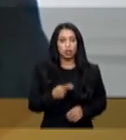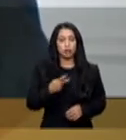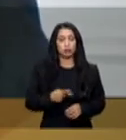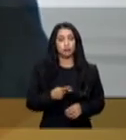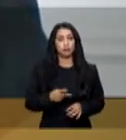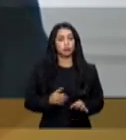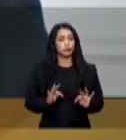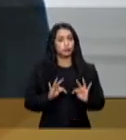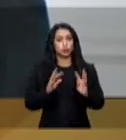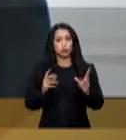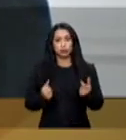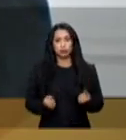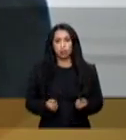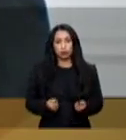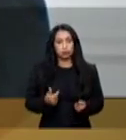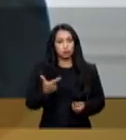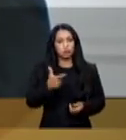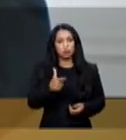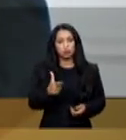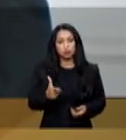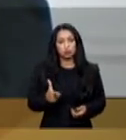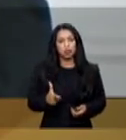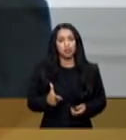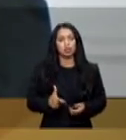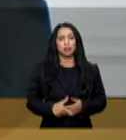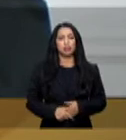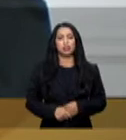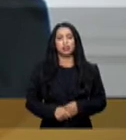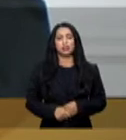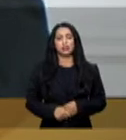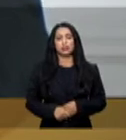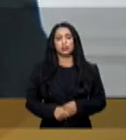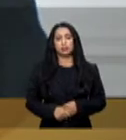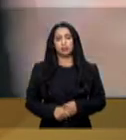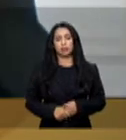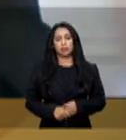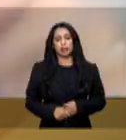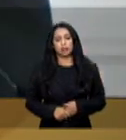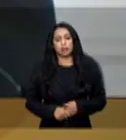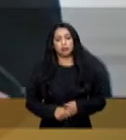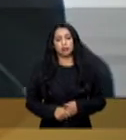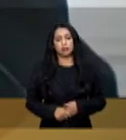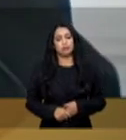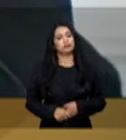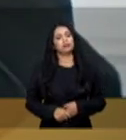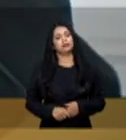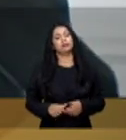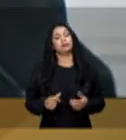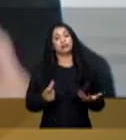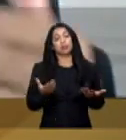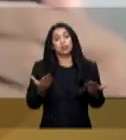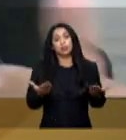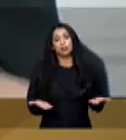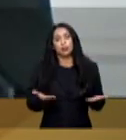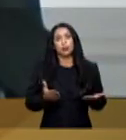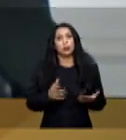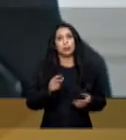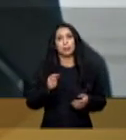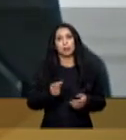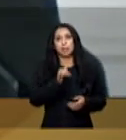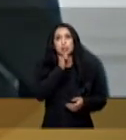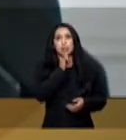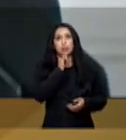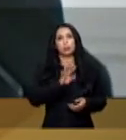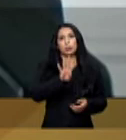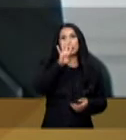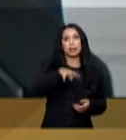total irrazoabilidade da alteração legislativa. Numa breve tabela, assim como fizeram